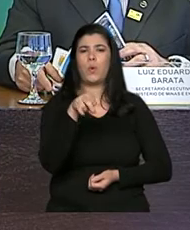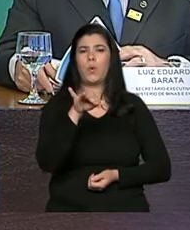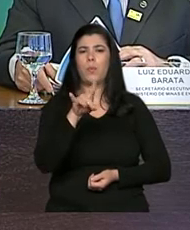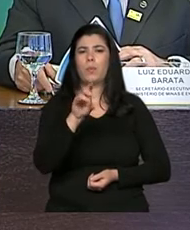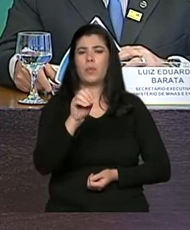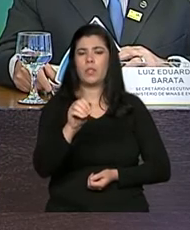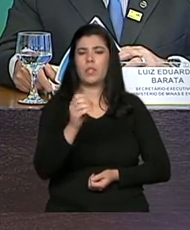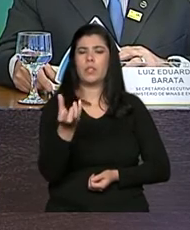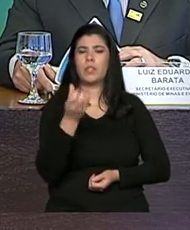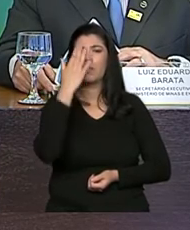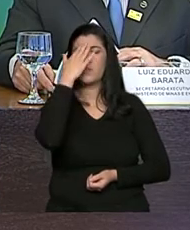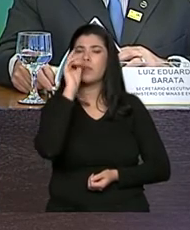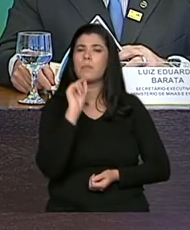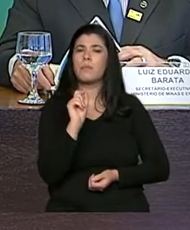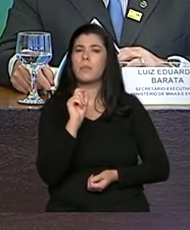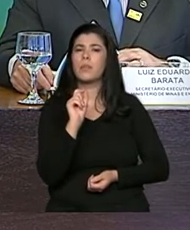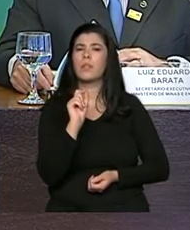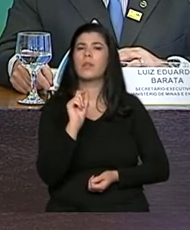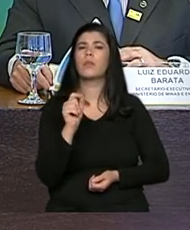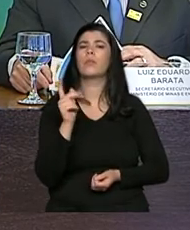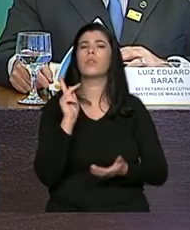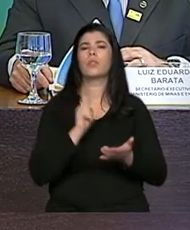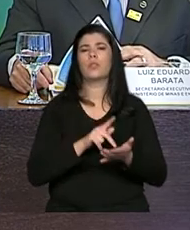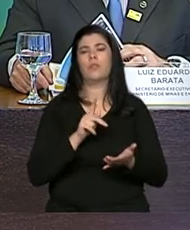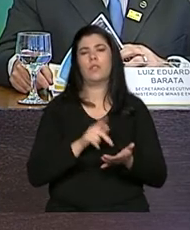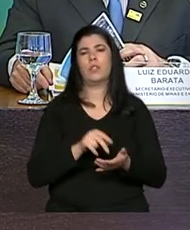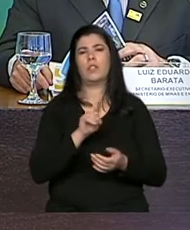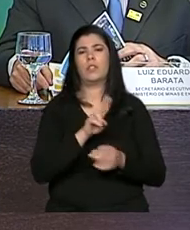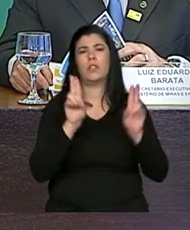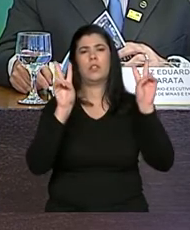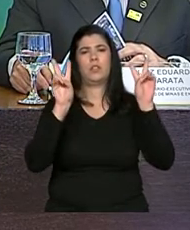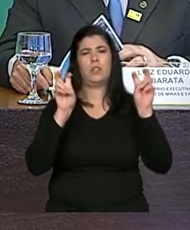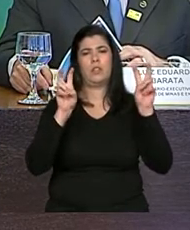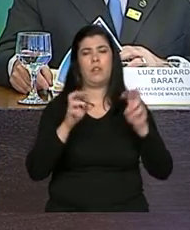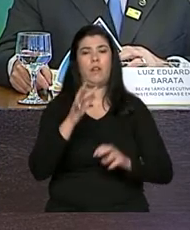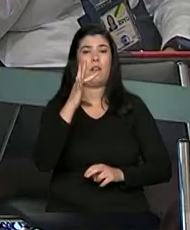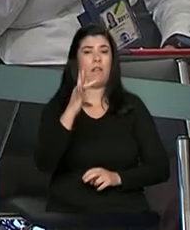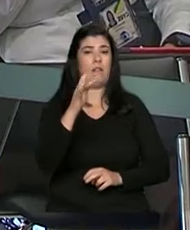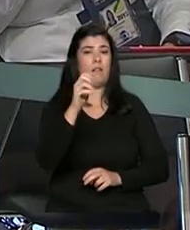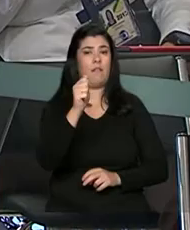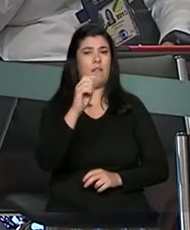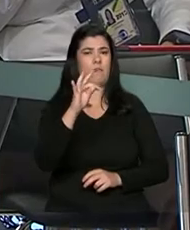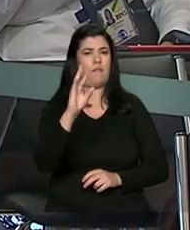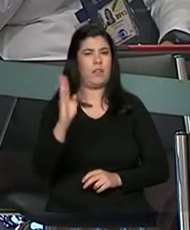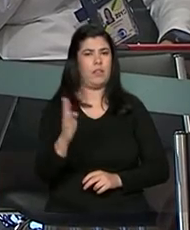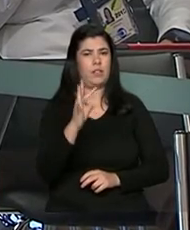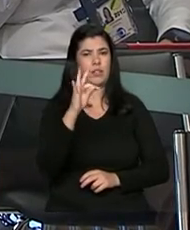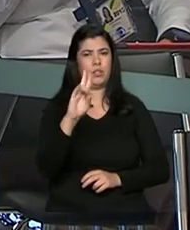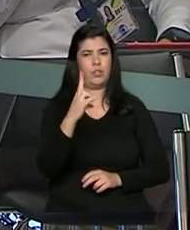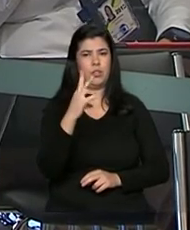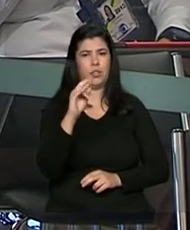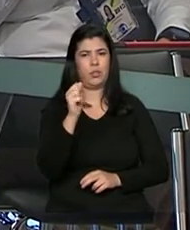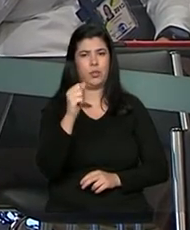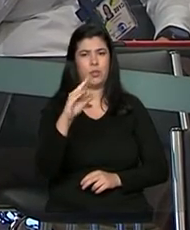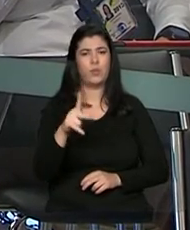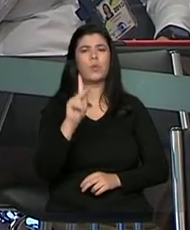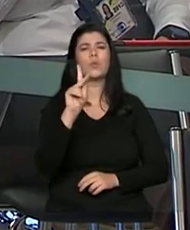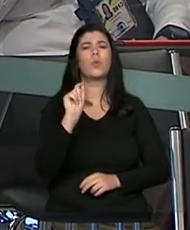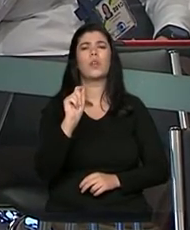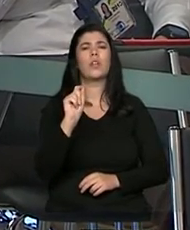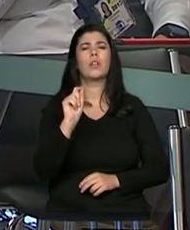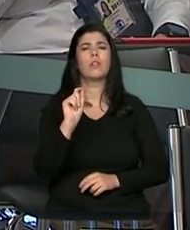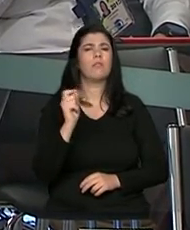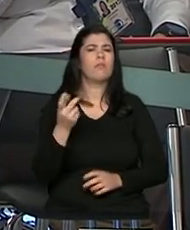eu queria saber exatamente o que é se fez trek o que pode que medidas práticas podem acelerar esse